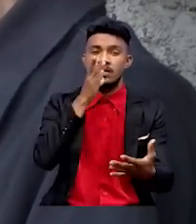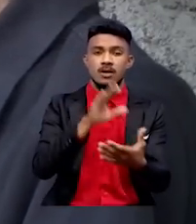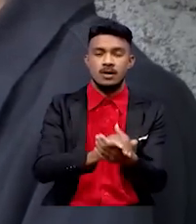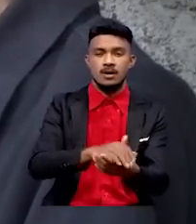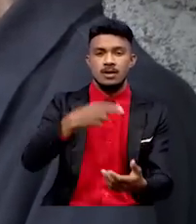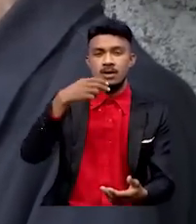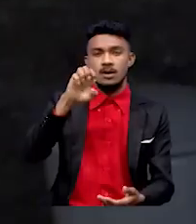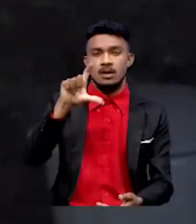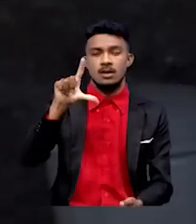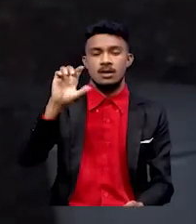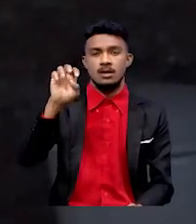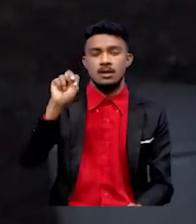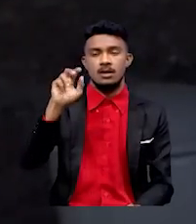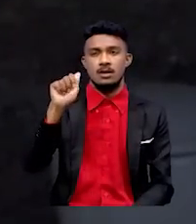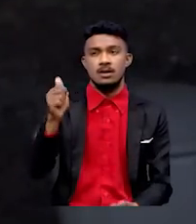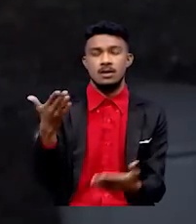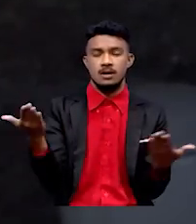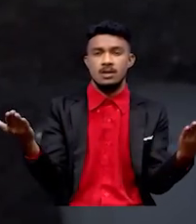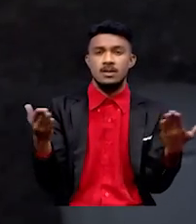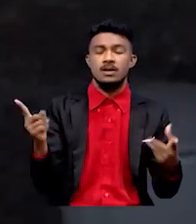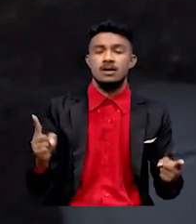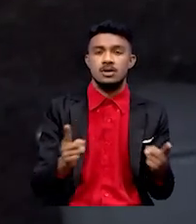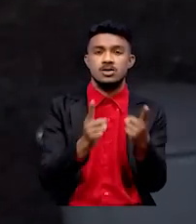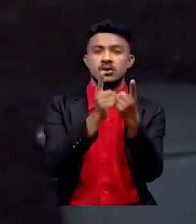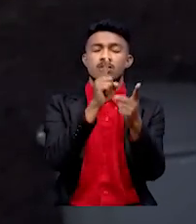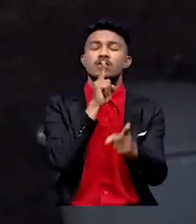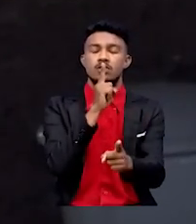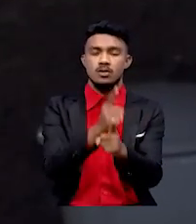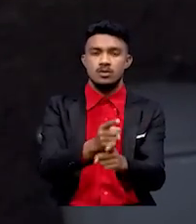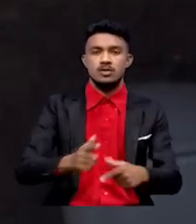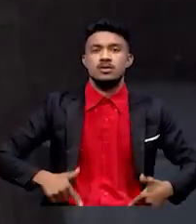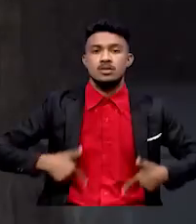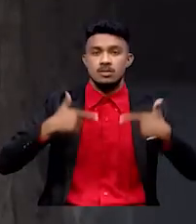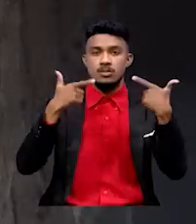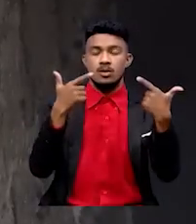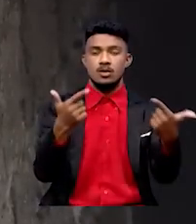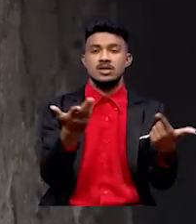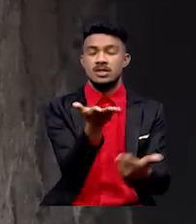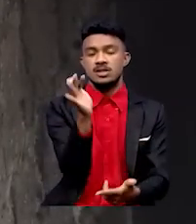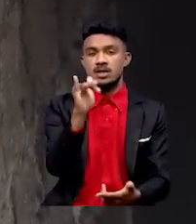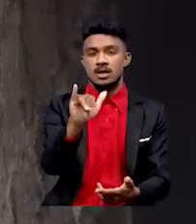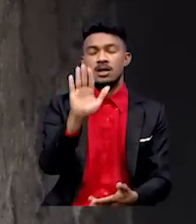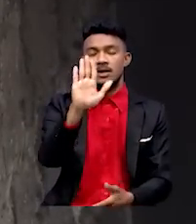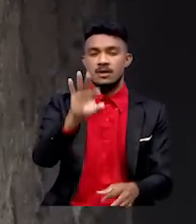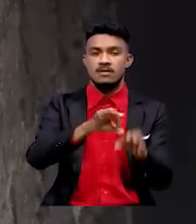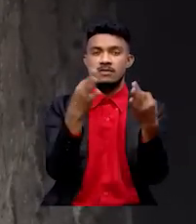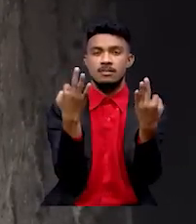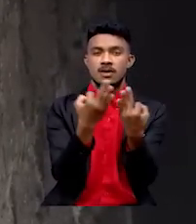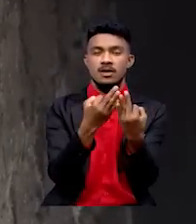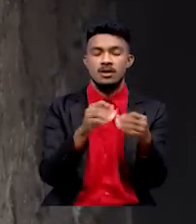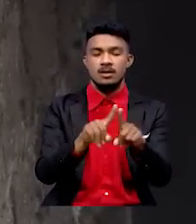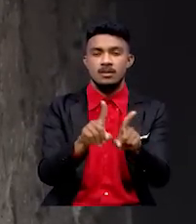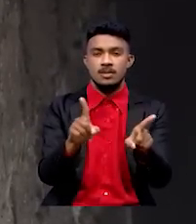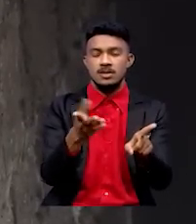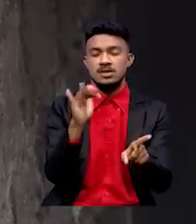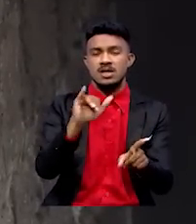Soares, nebe, assoro realidade Moris, e a sira nia família, maske,